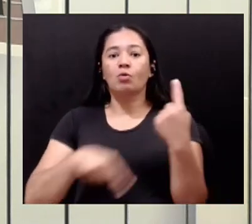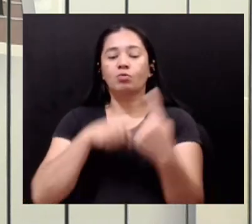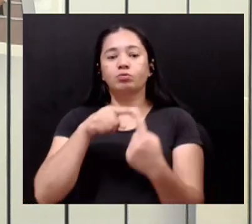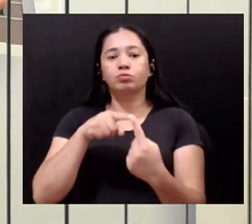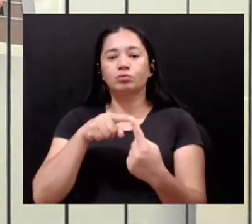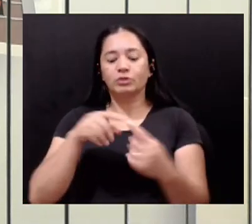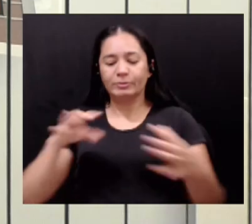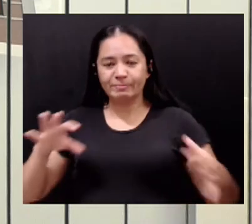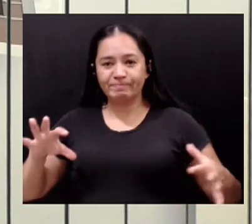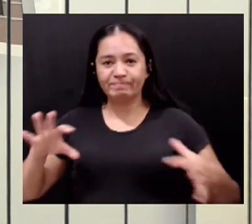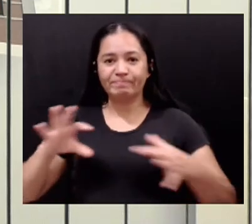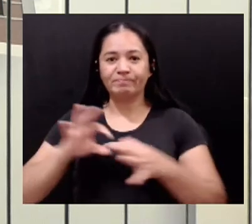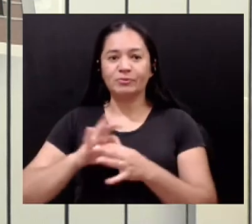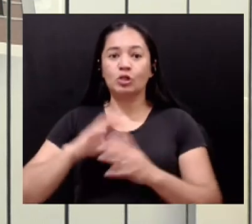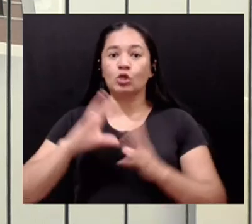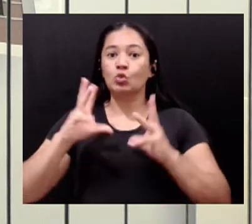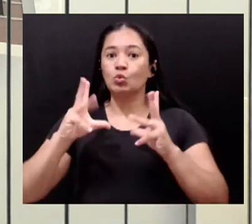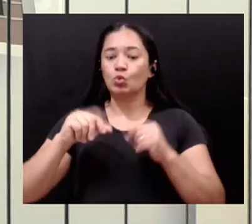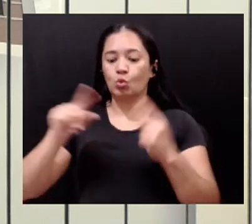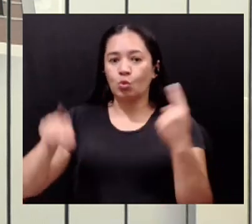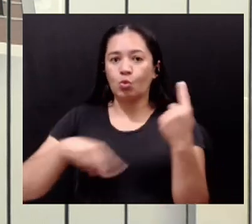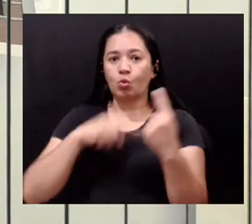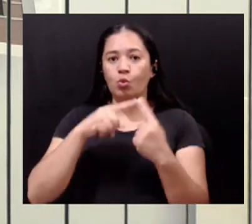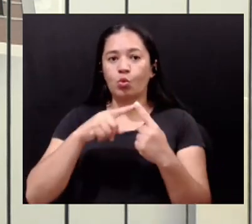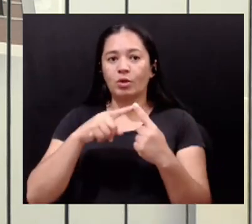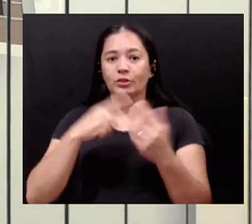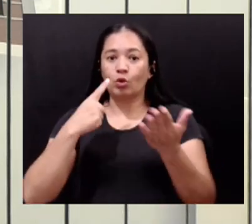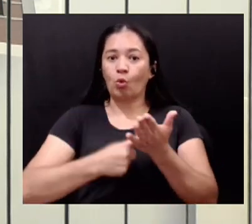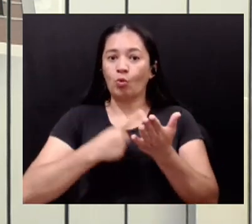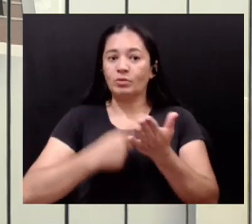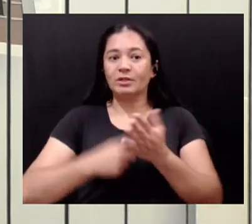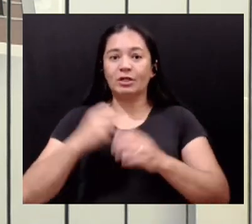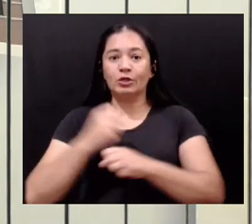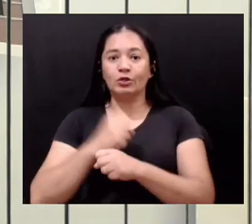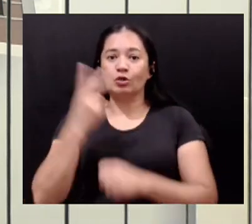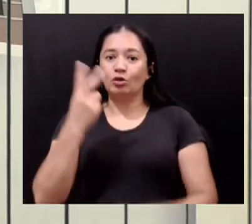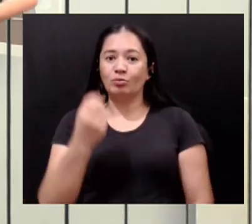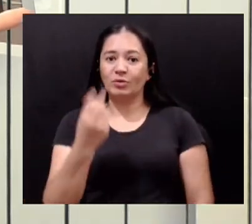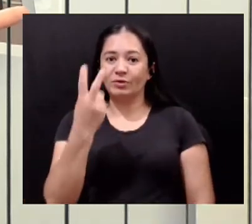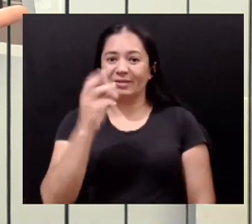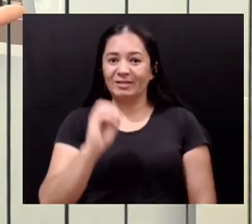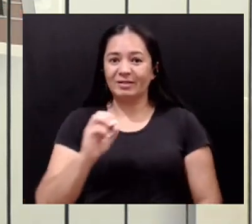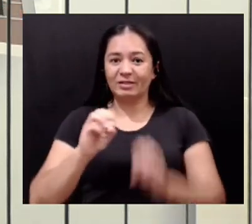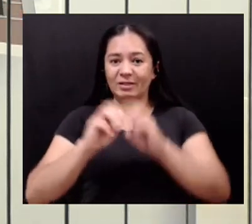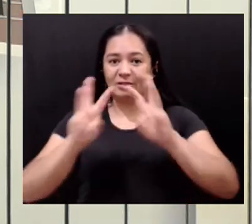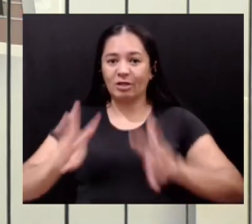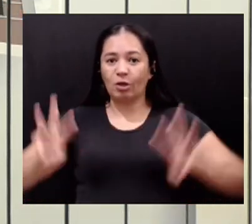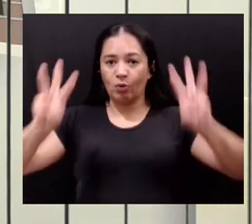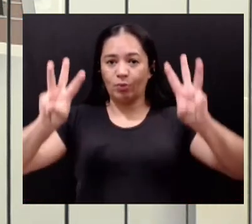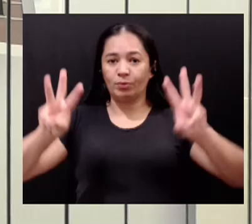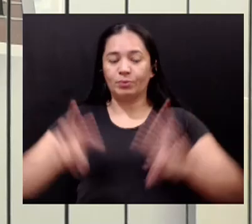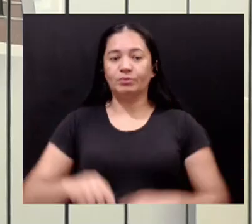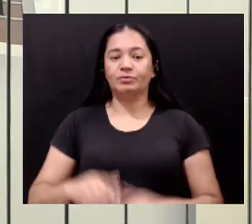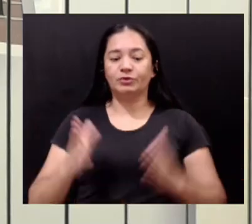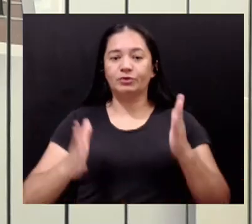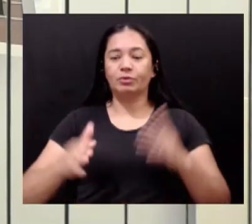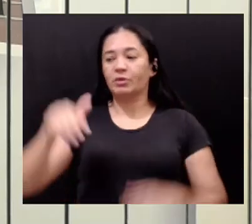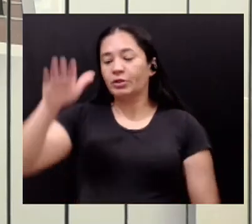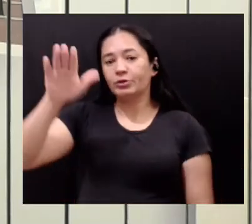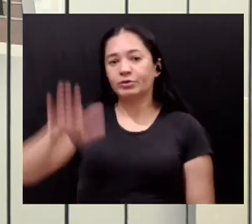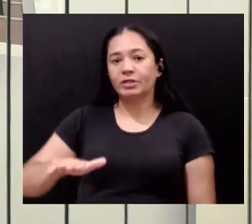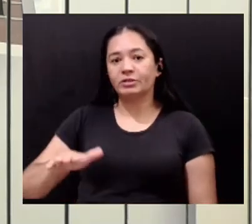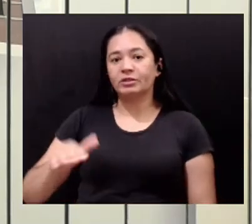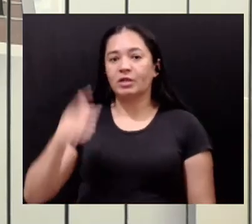metas da Agenda 2030, que é da ONU, a Organização das Nações Unidas. No período da tarde, as autoridades